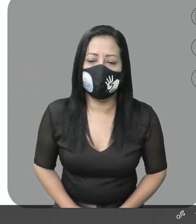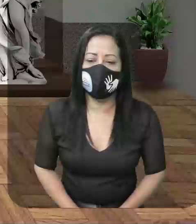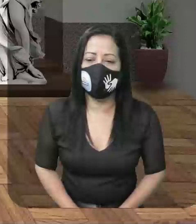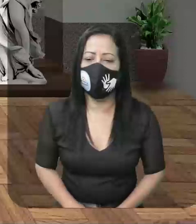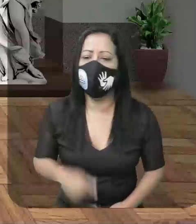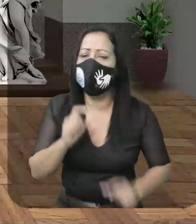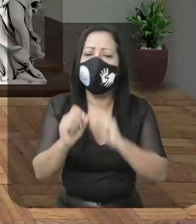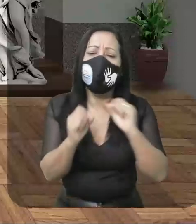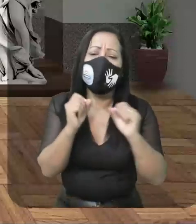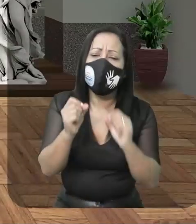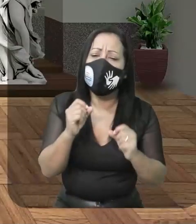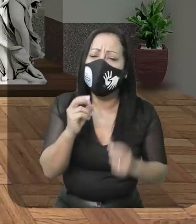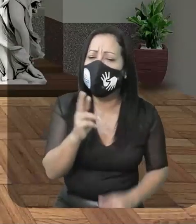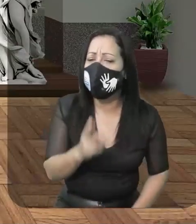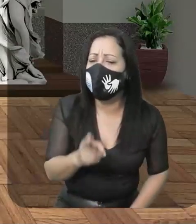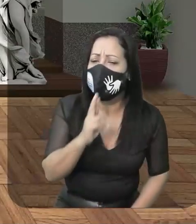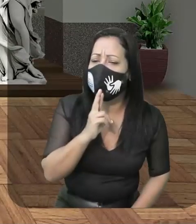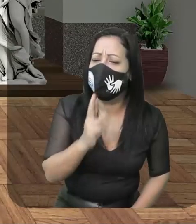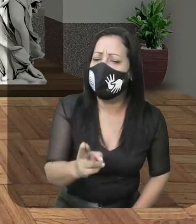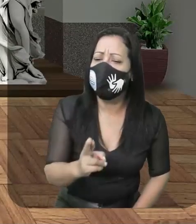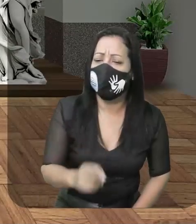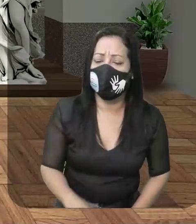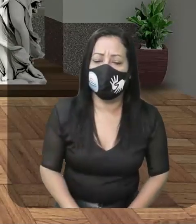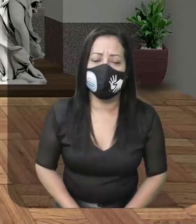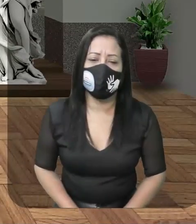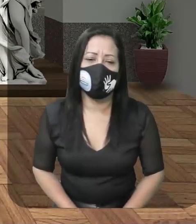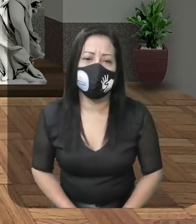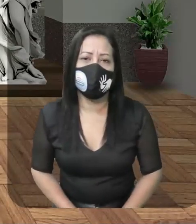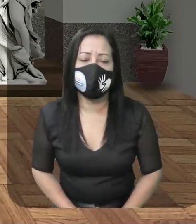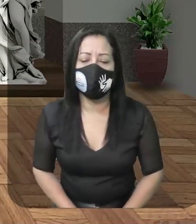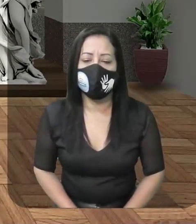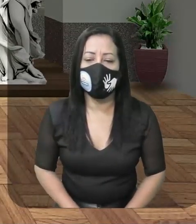O que você responderam aí? O que vocês responderam?